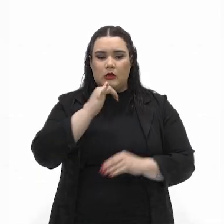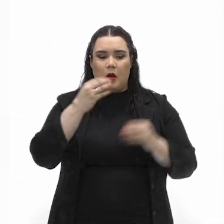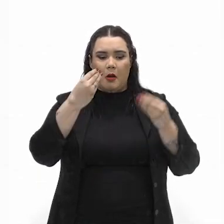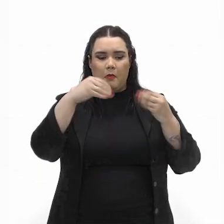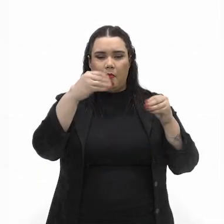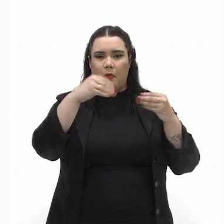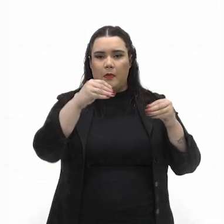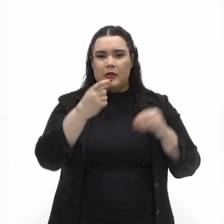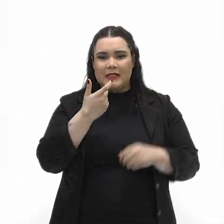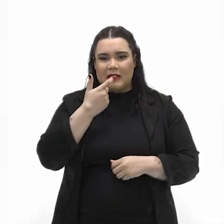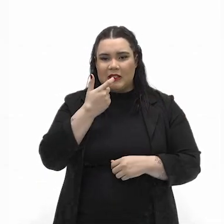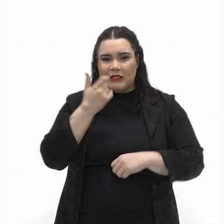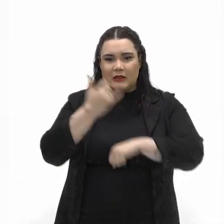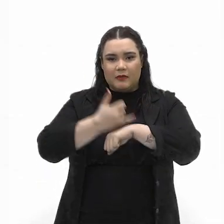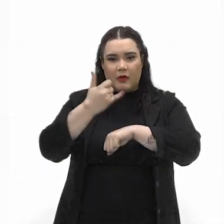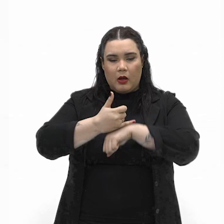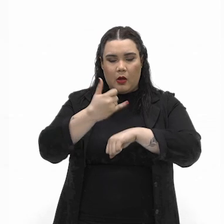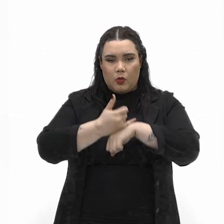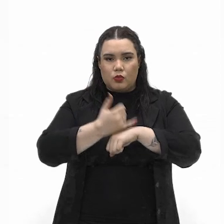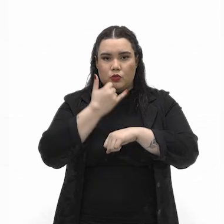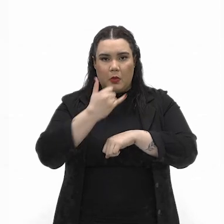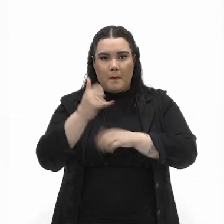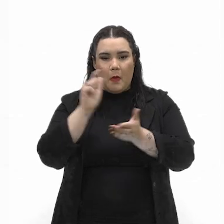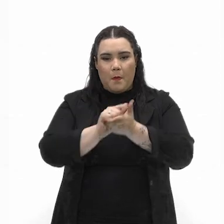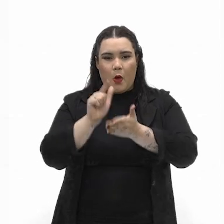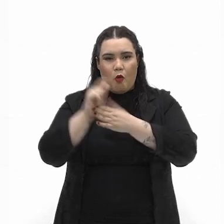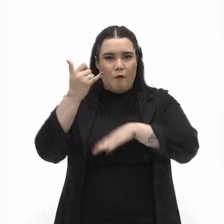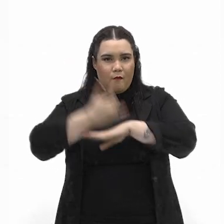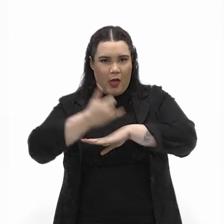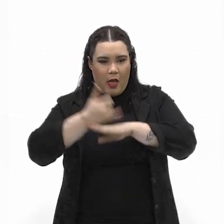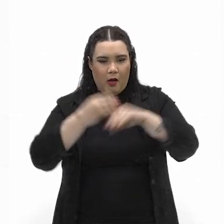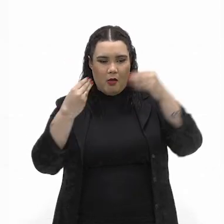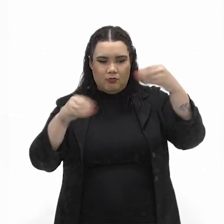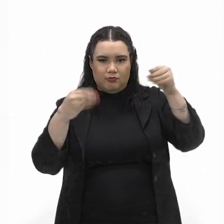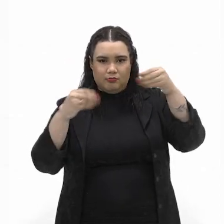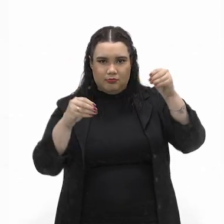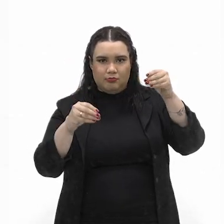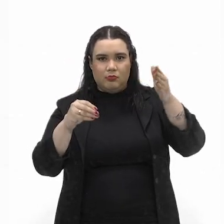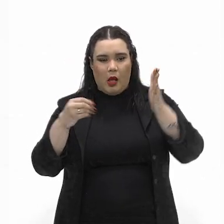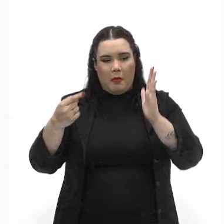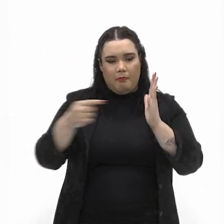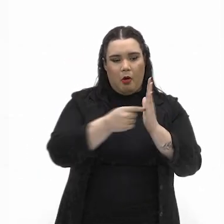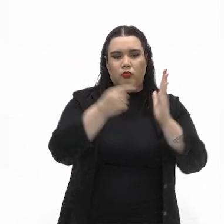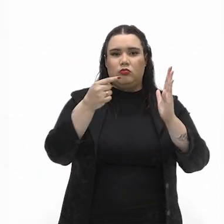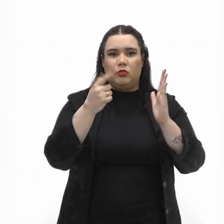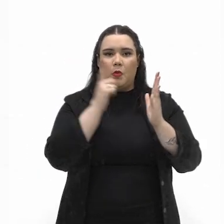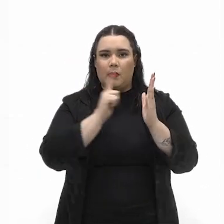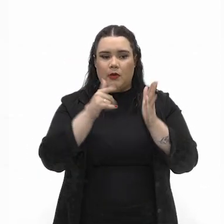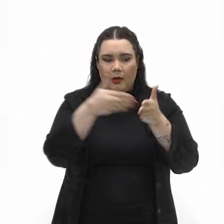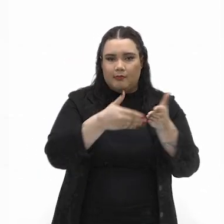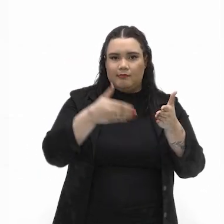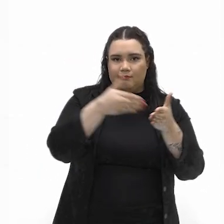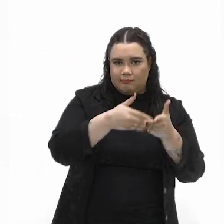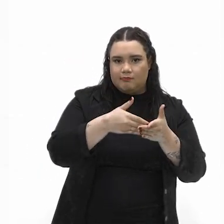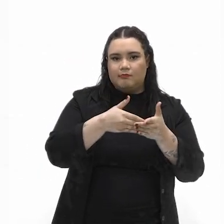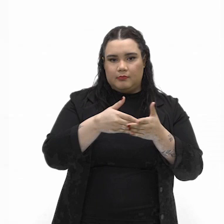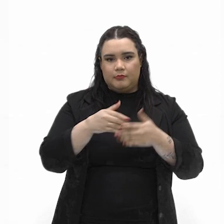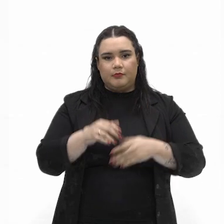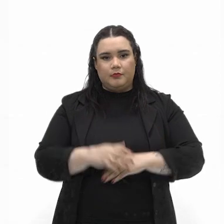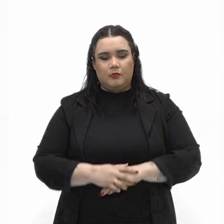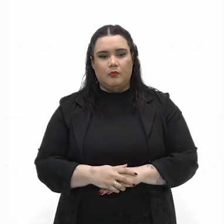folha de papel alumínio, tá, pessoal? Quem dirá por um corpo humano, né? Então, a radiação